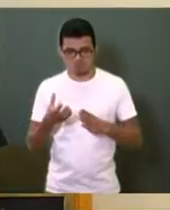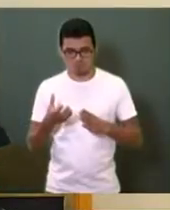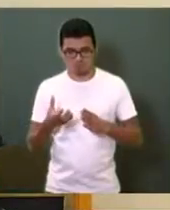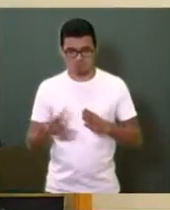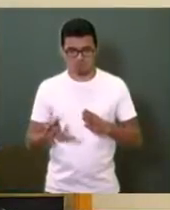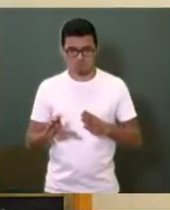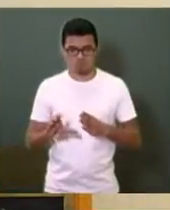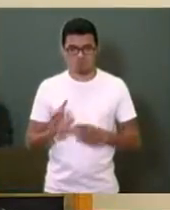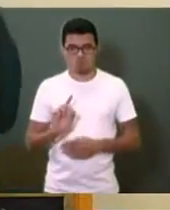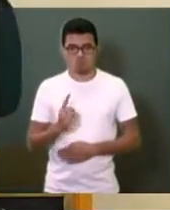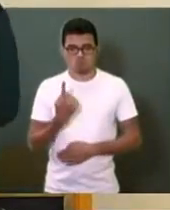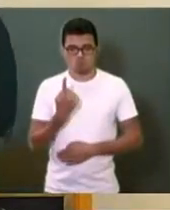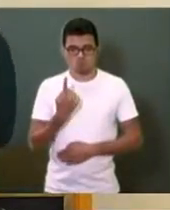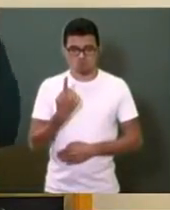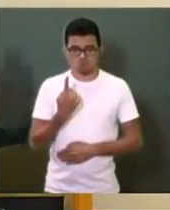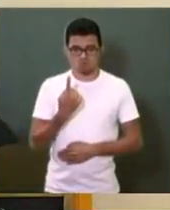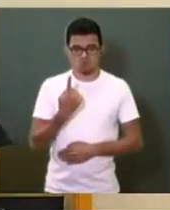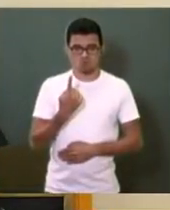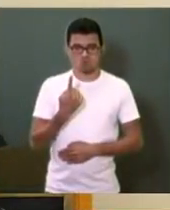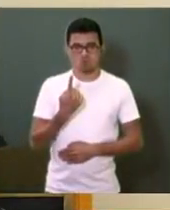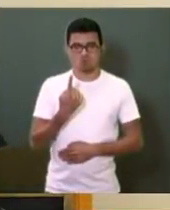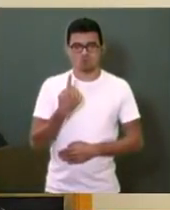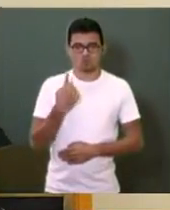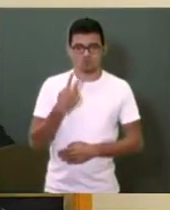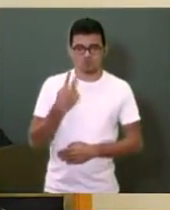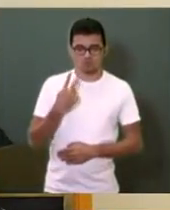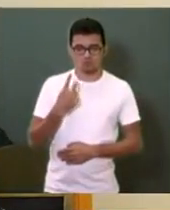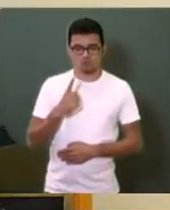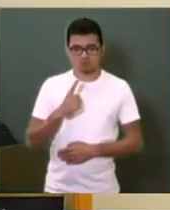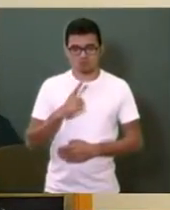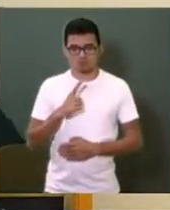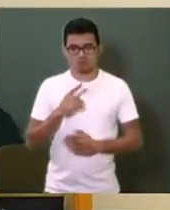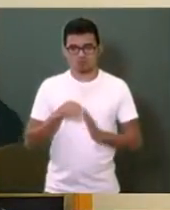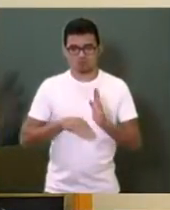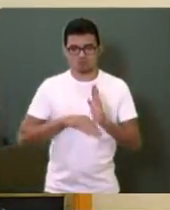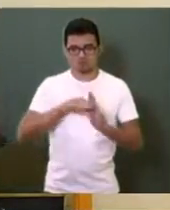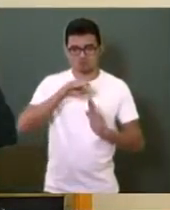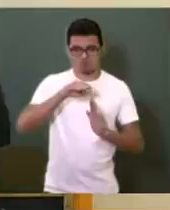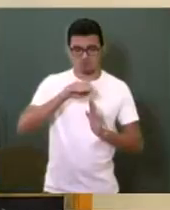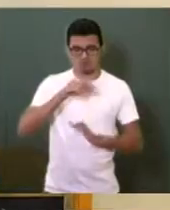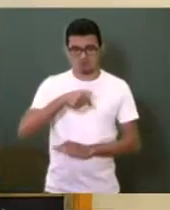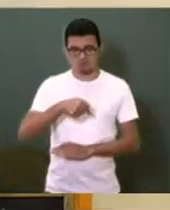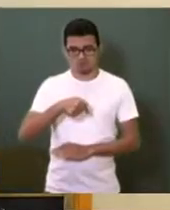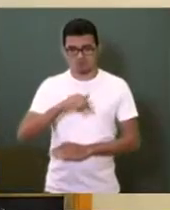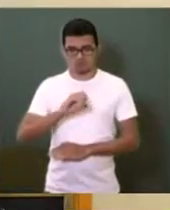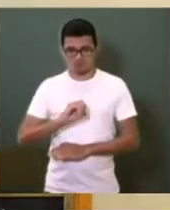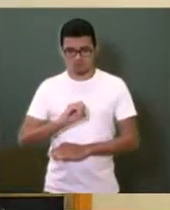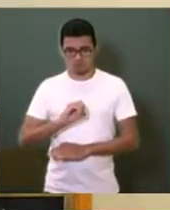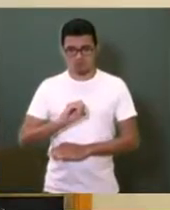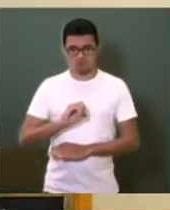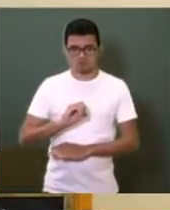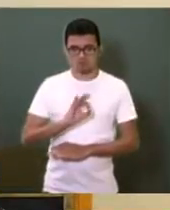o único vereador que mais cresceu com 70 e poucos por cento de votação